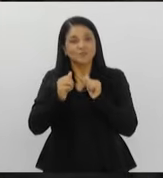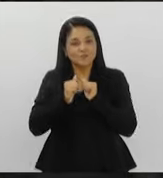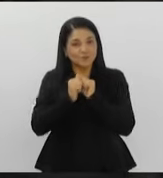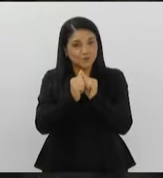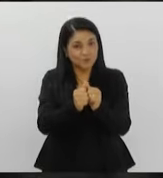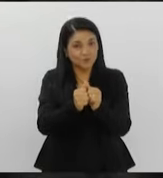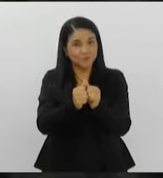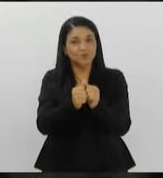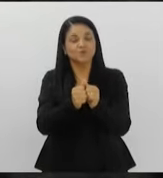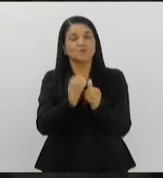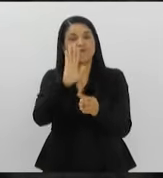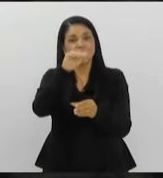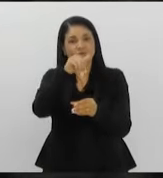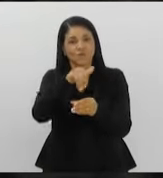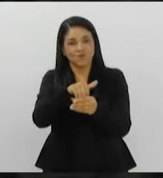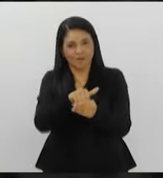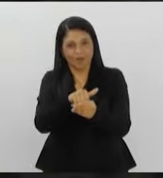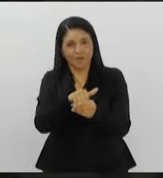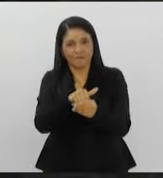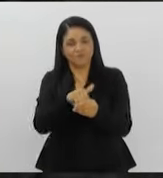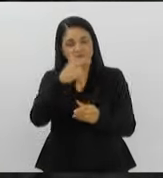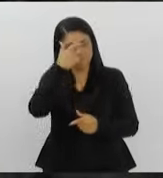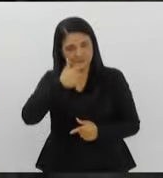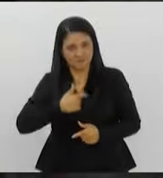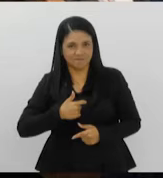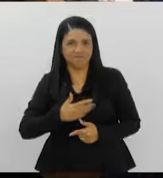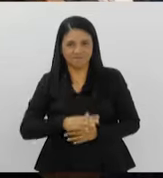conjunto muito